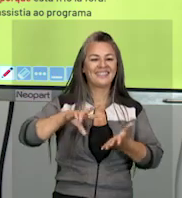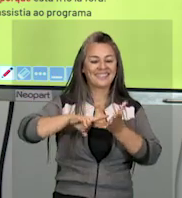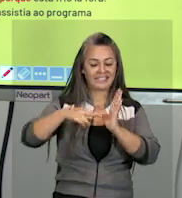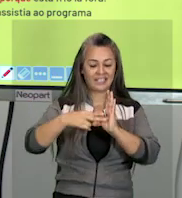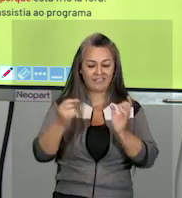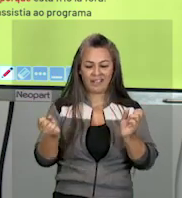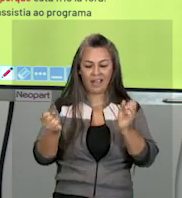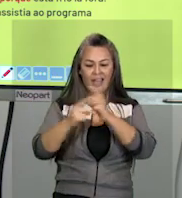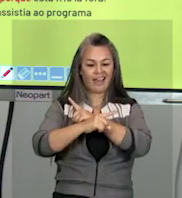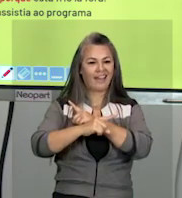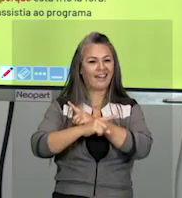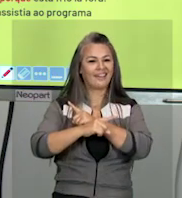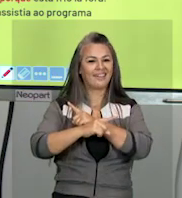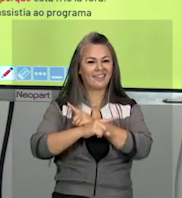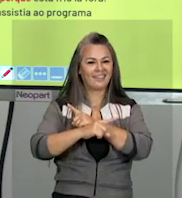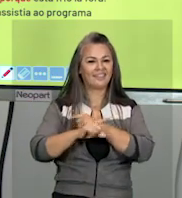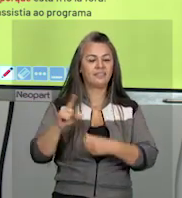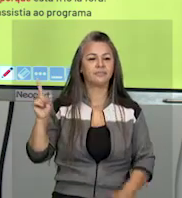contrário.